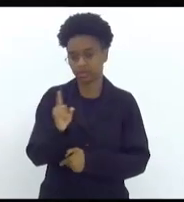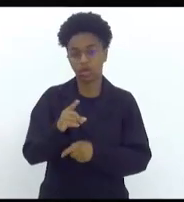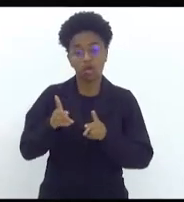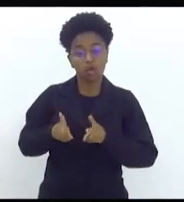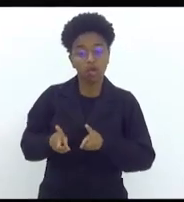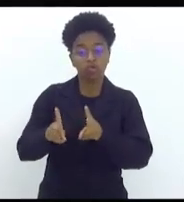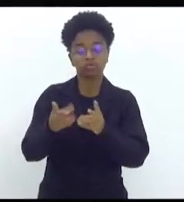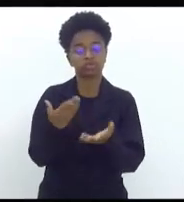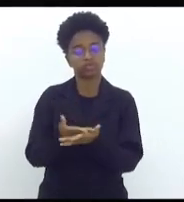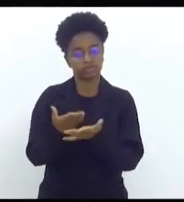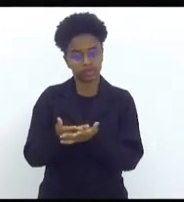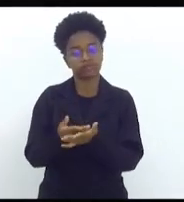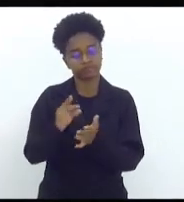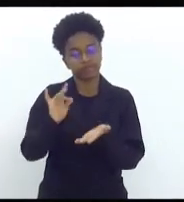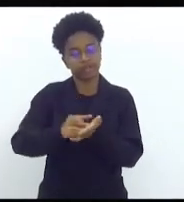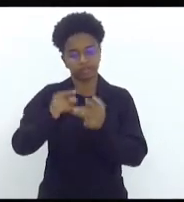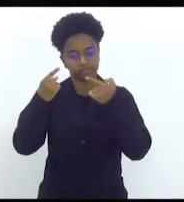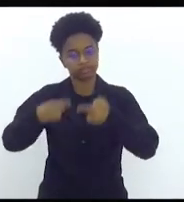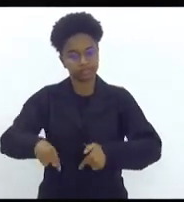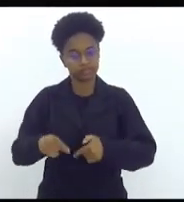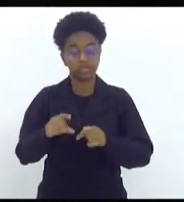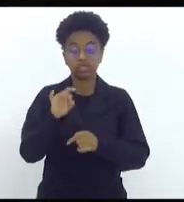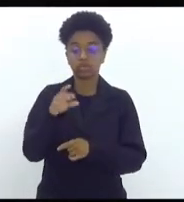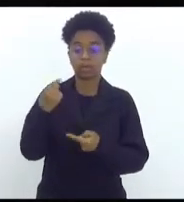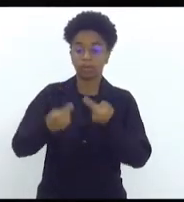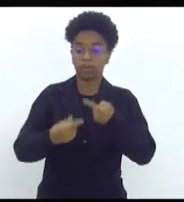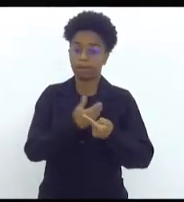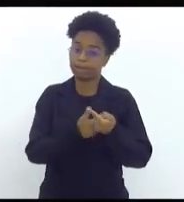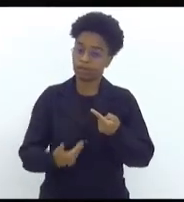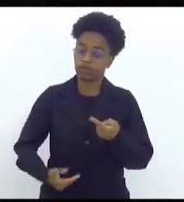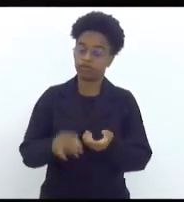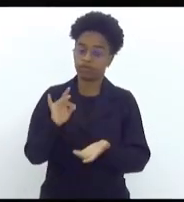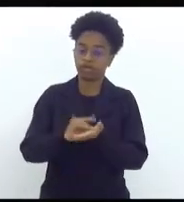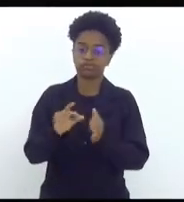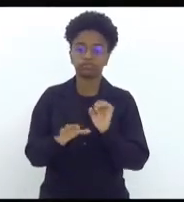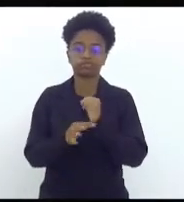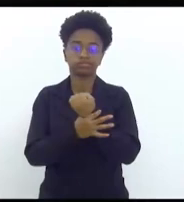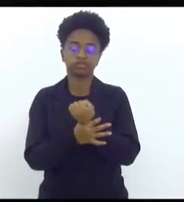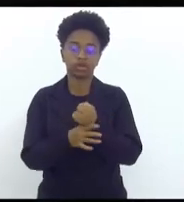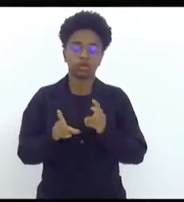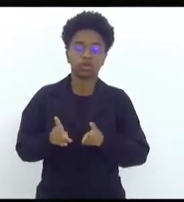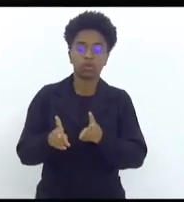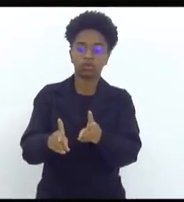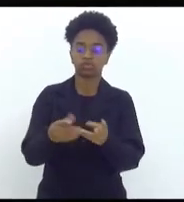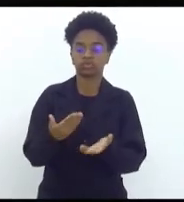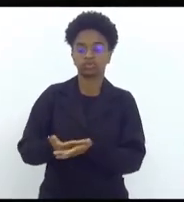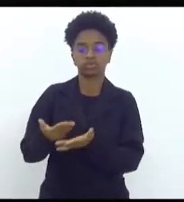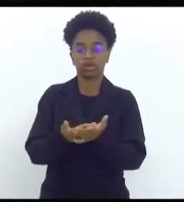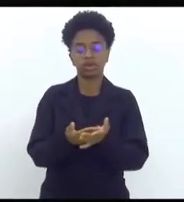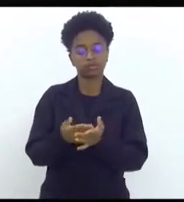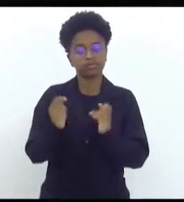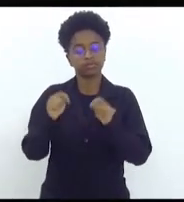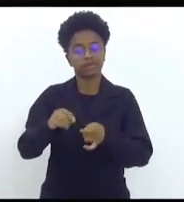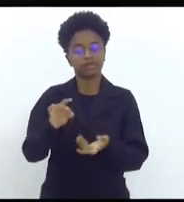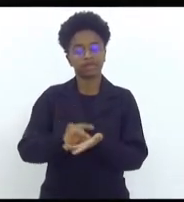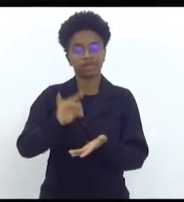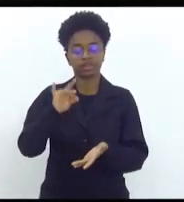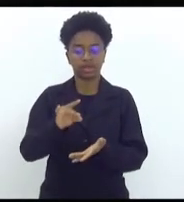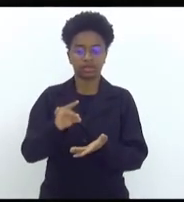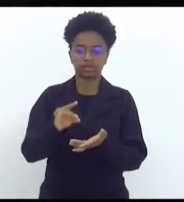e a formação é e só políticas públicas de garantia da permanência estudantil pode de fato